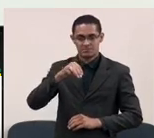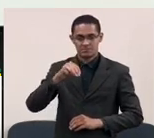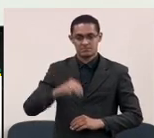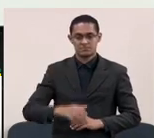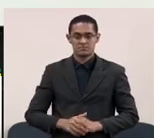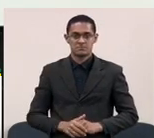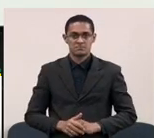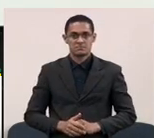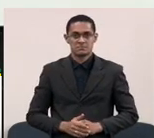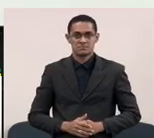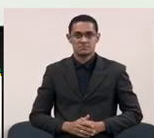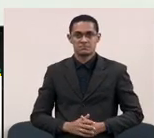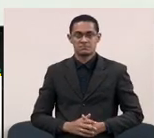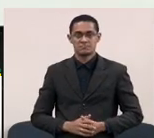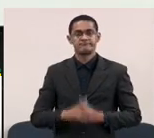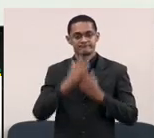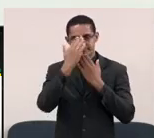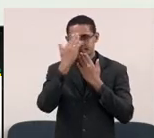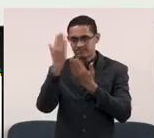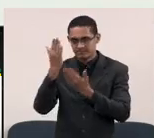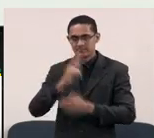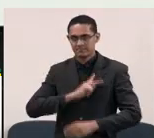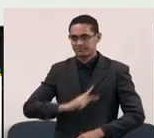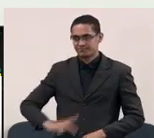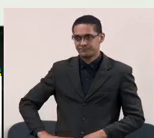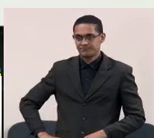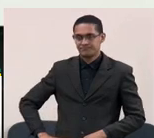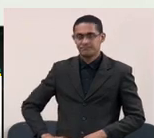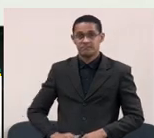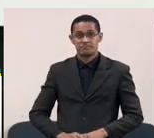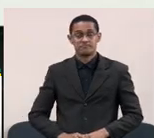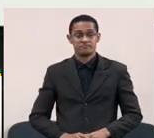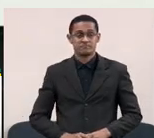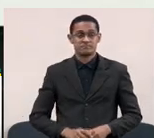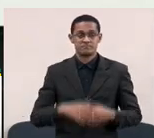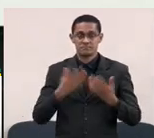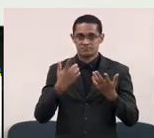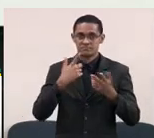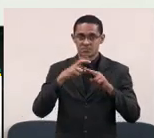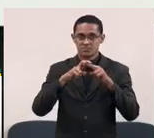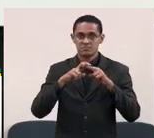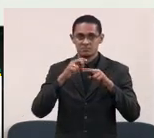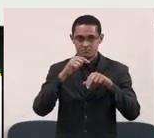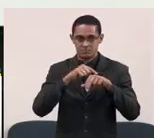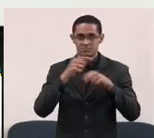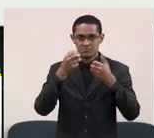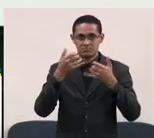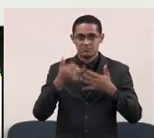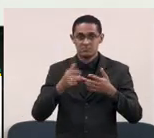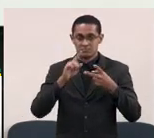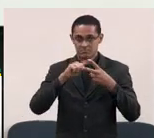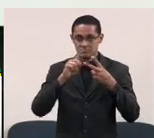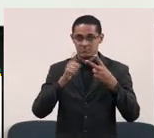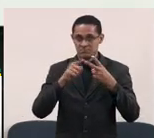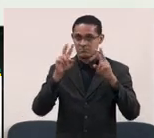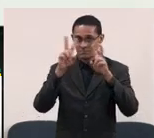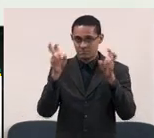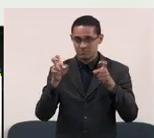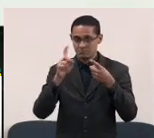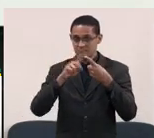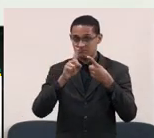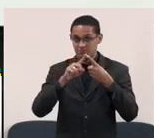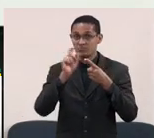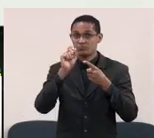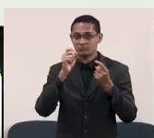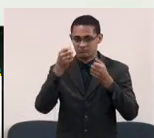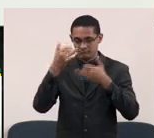Excelência. Obrigado, presidente. Vou utilizar esse tempo regimental para 2 assuntos. O primeiro, a visita que nós